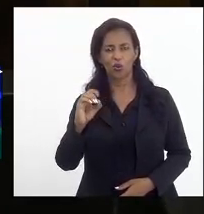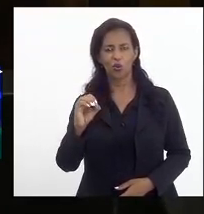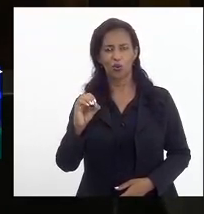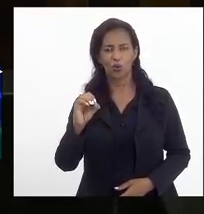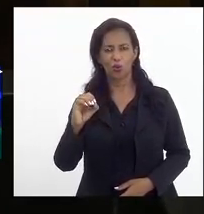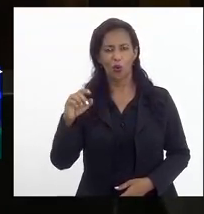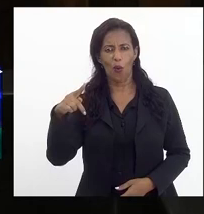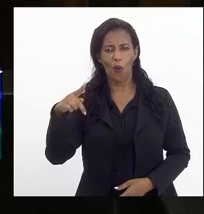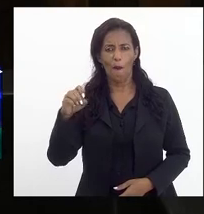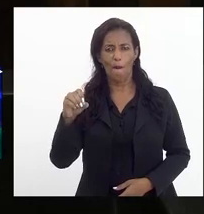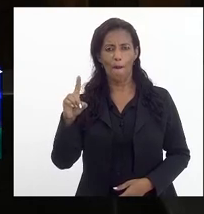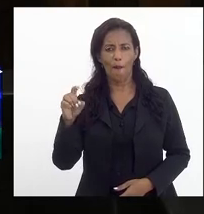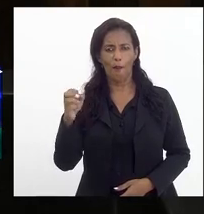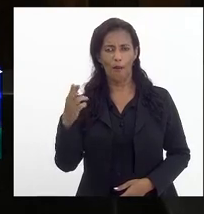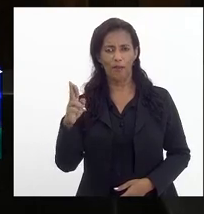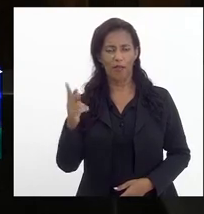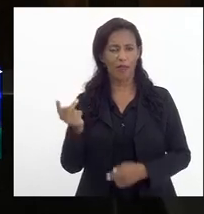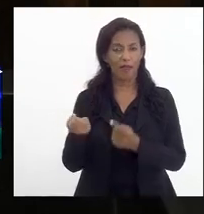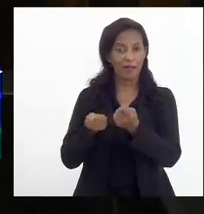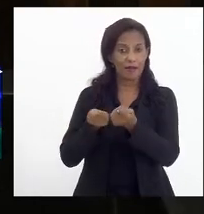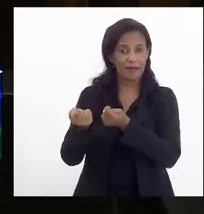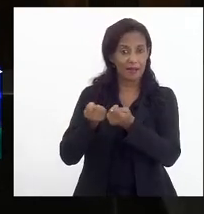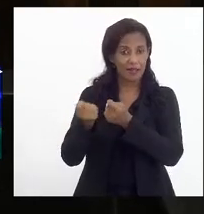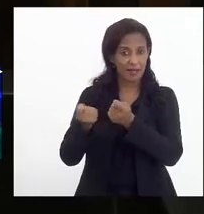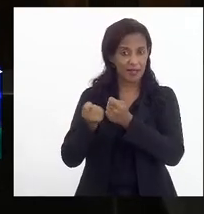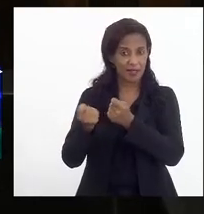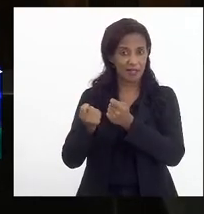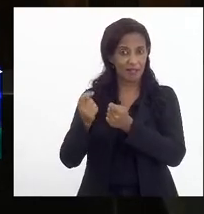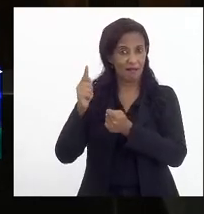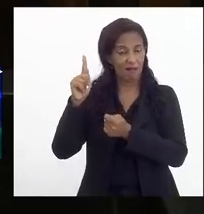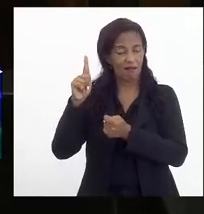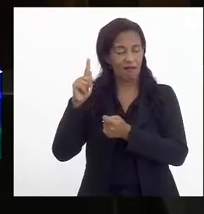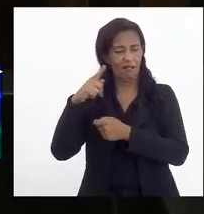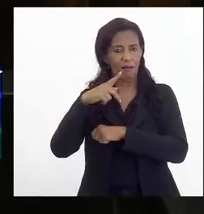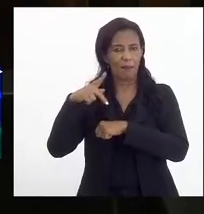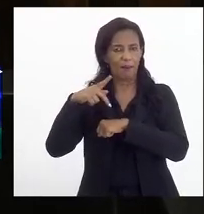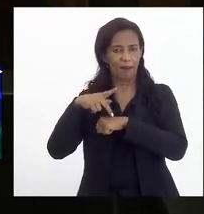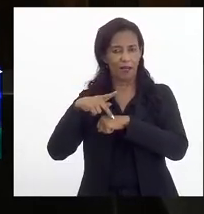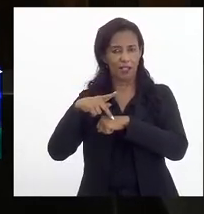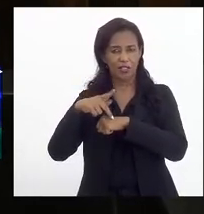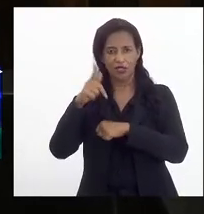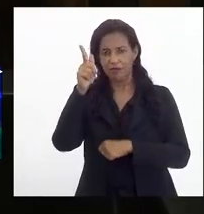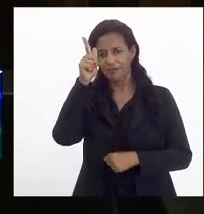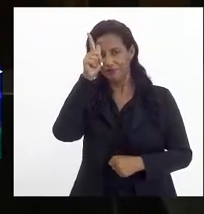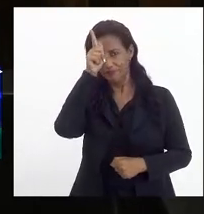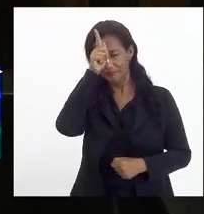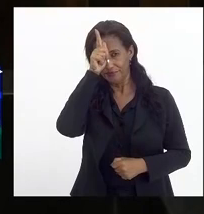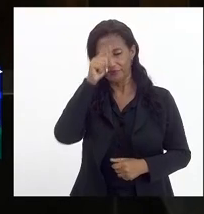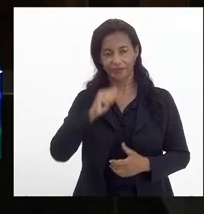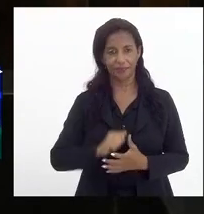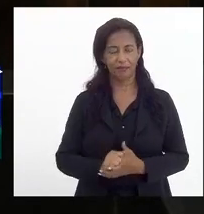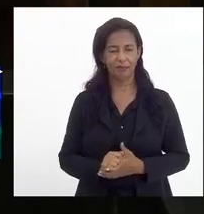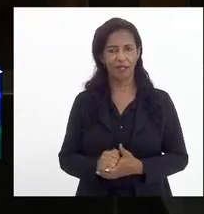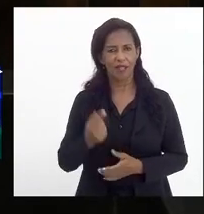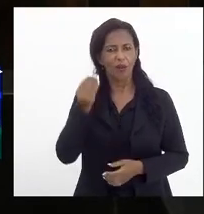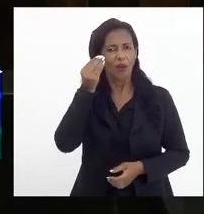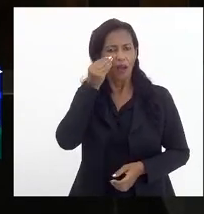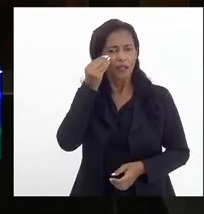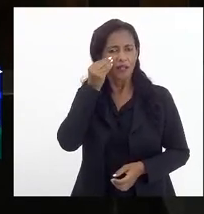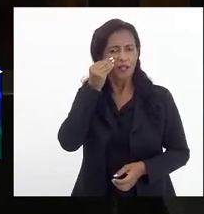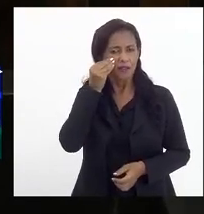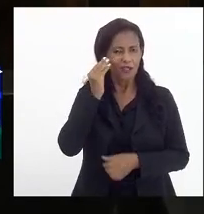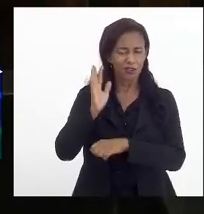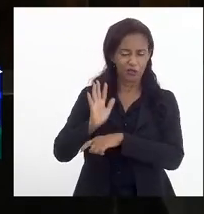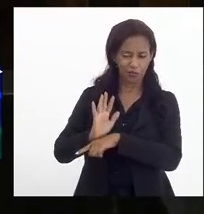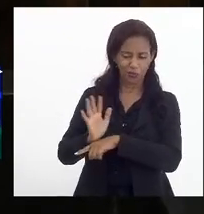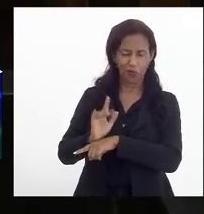é sobre a crise financeira da Grécia Oi e que eu vi esse filme e vossa